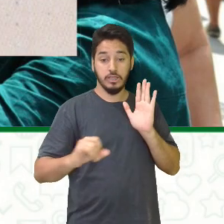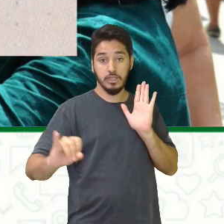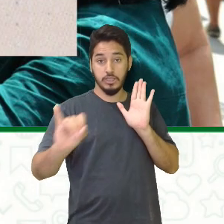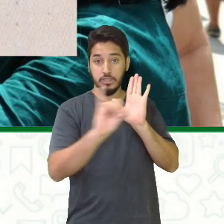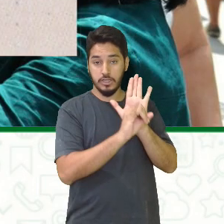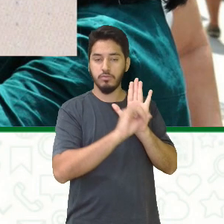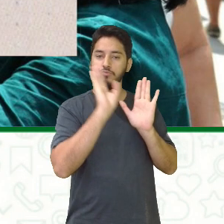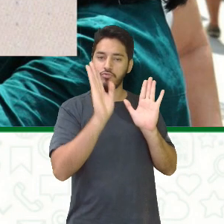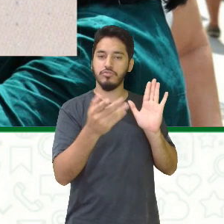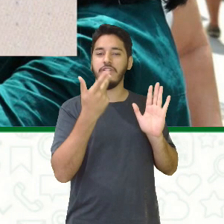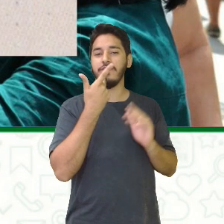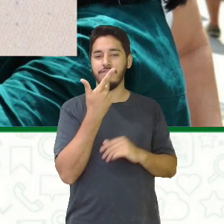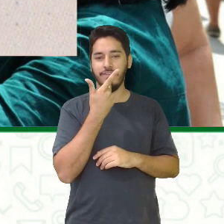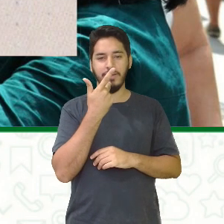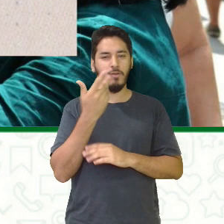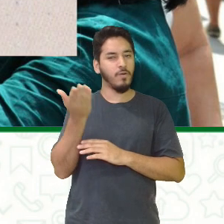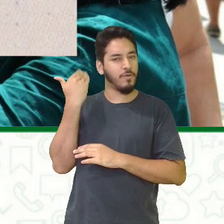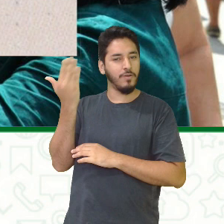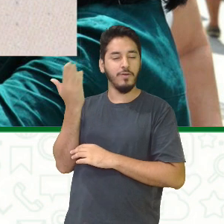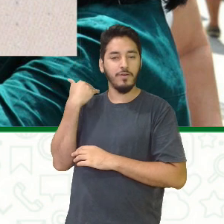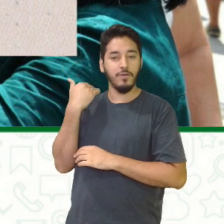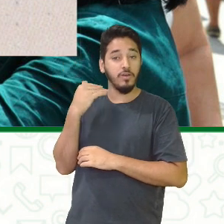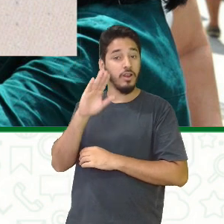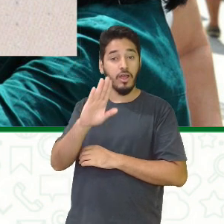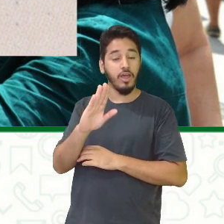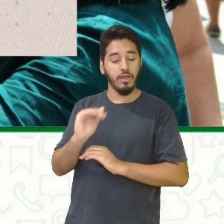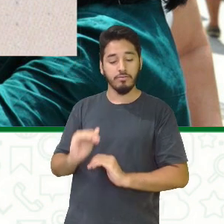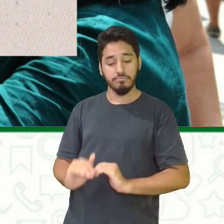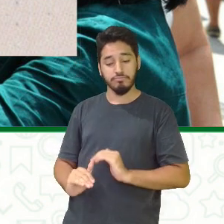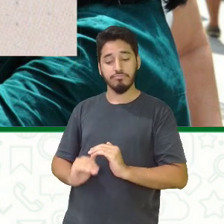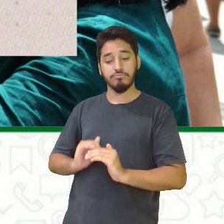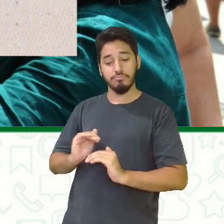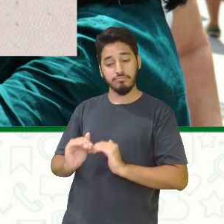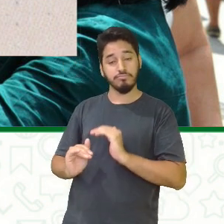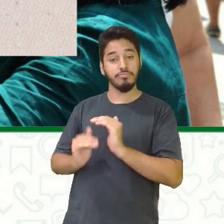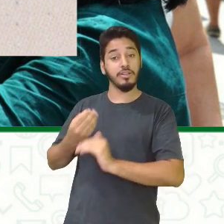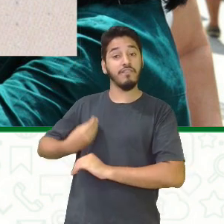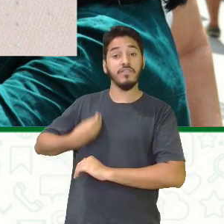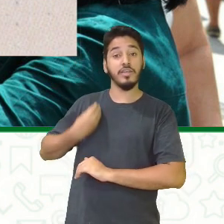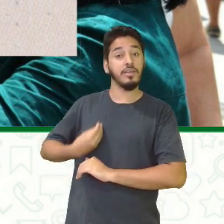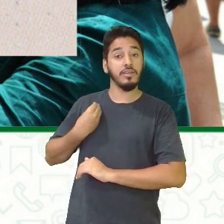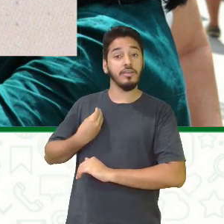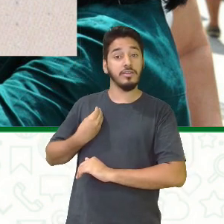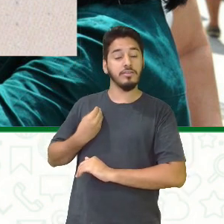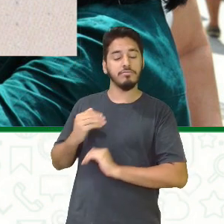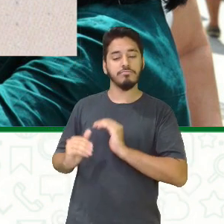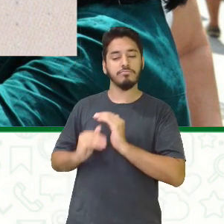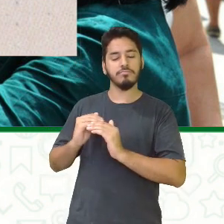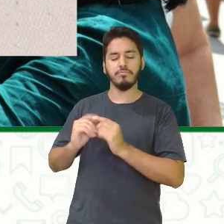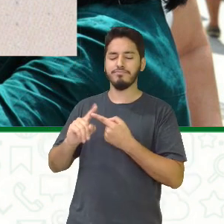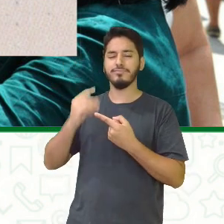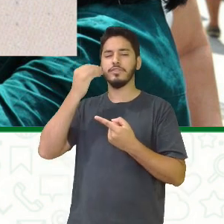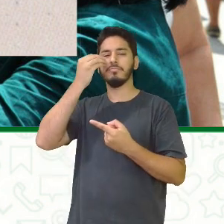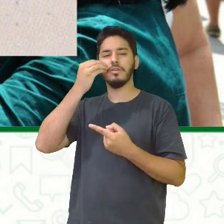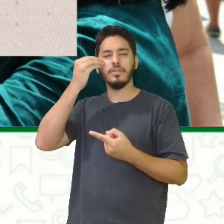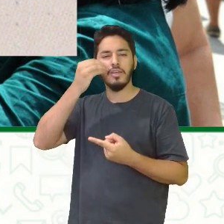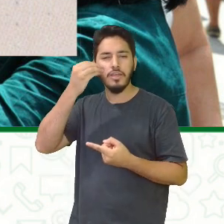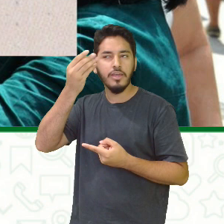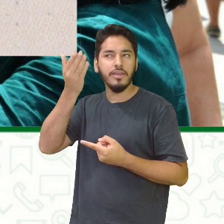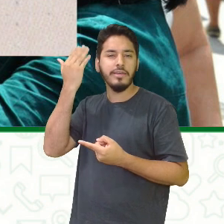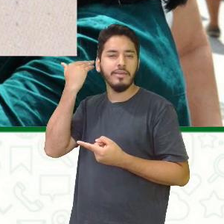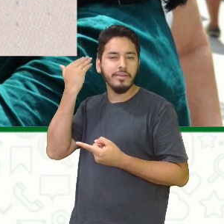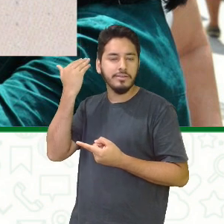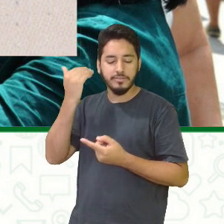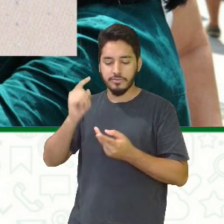gente já falou no início da nossa aula, ela é construída ao longo de nossa vida, a partir das experiências que